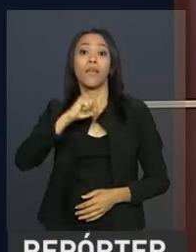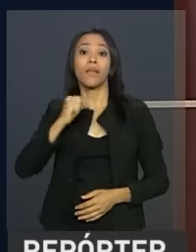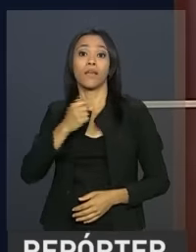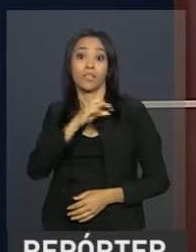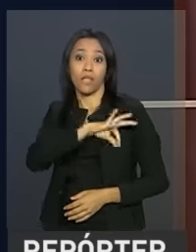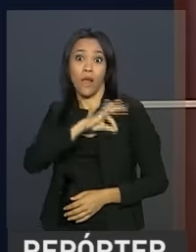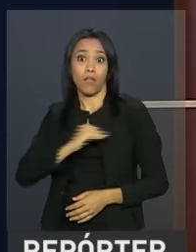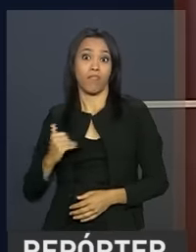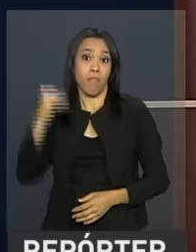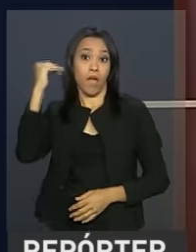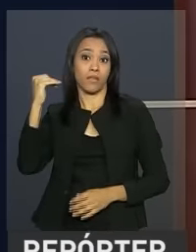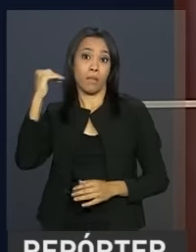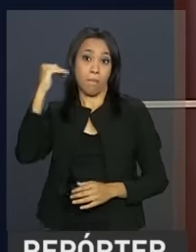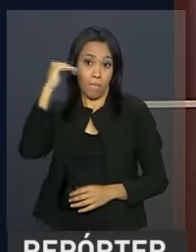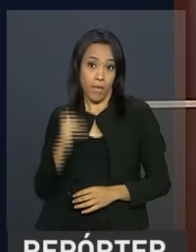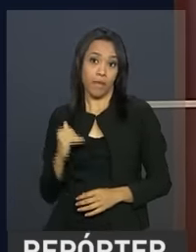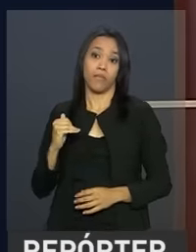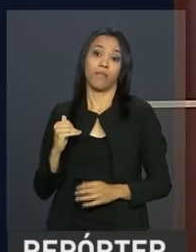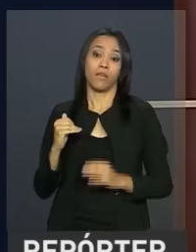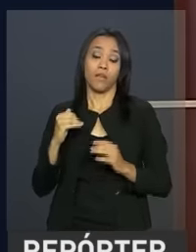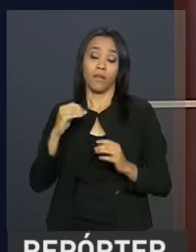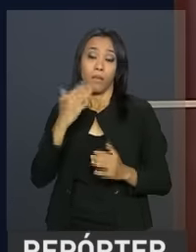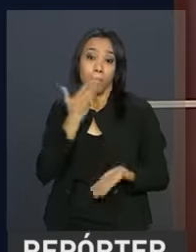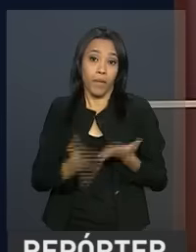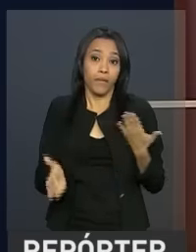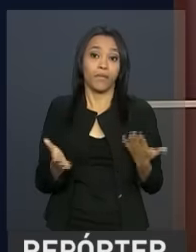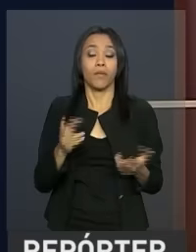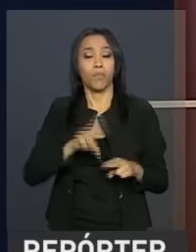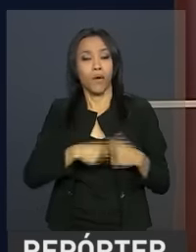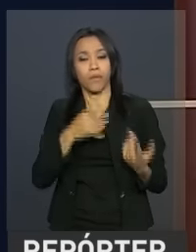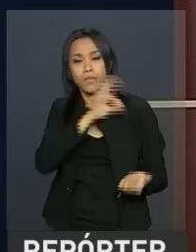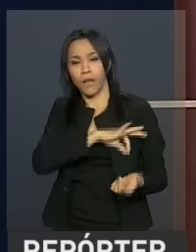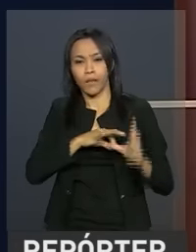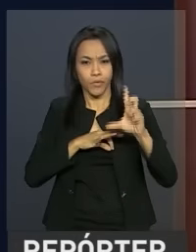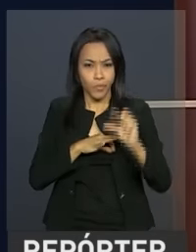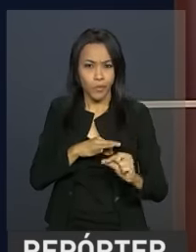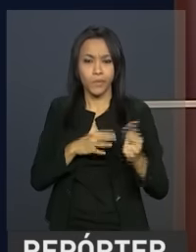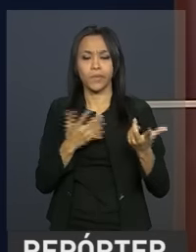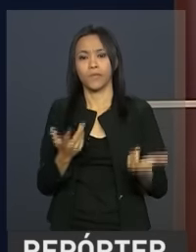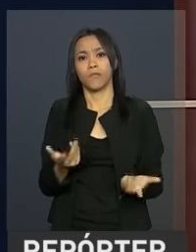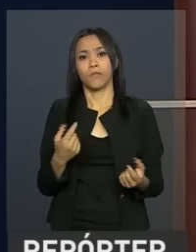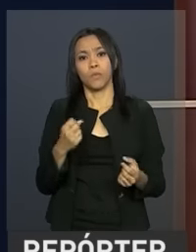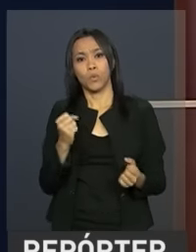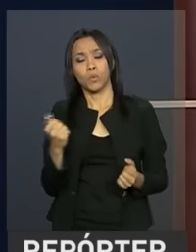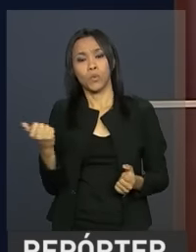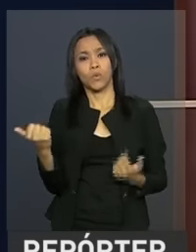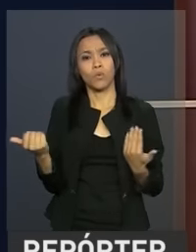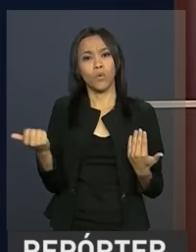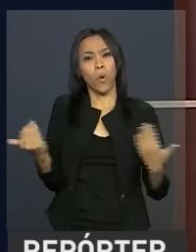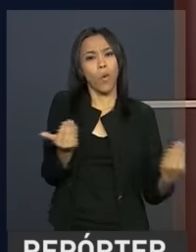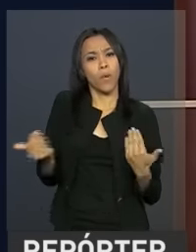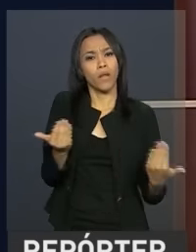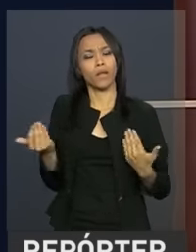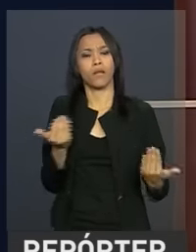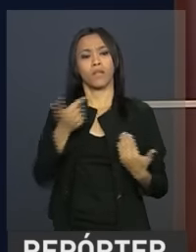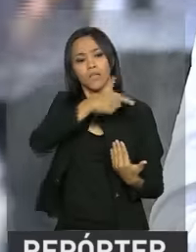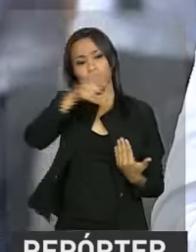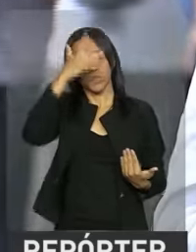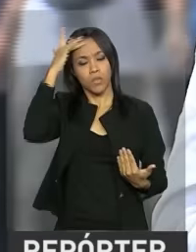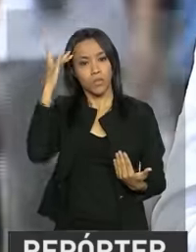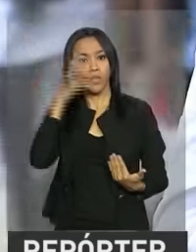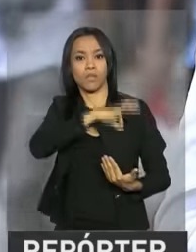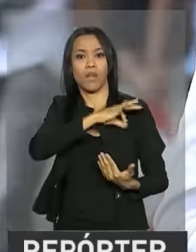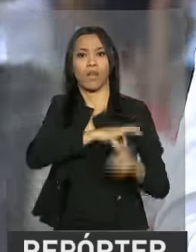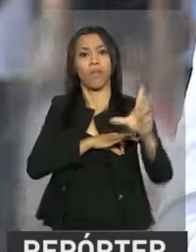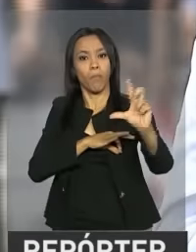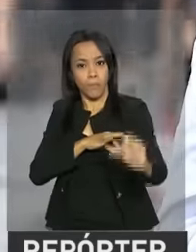mais perdeu mais em termos de salário e de rentabilidade do que as pessoas que recebiam menos. E